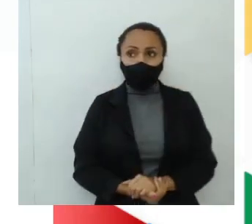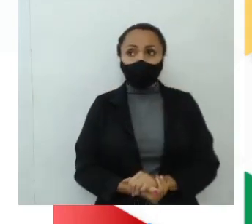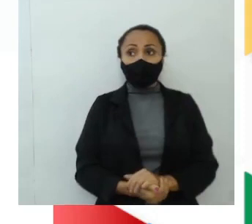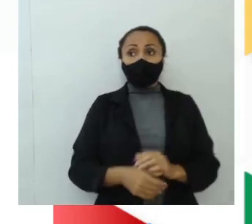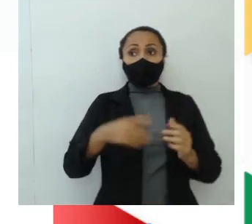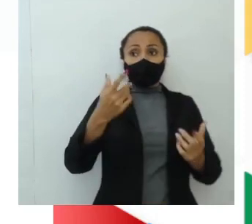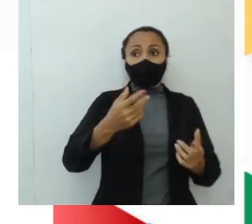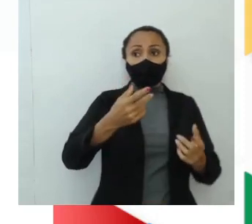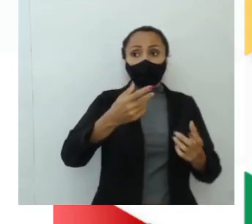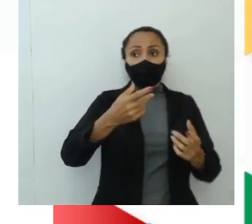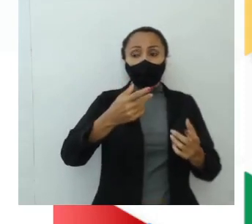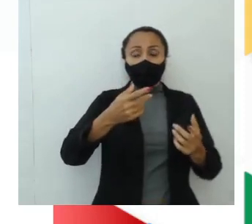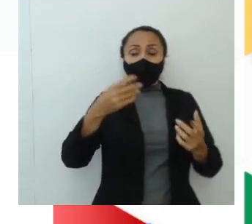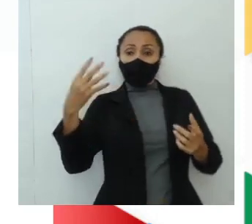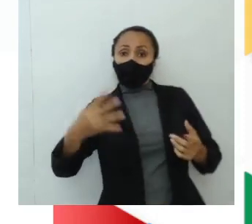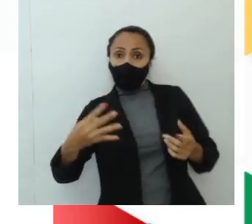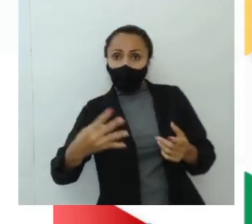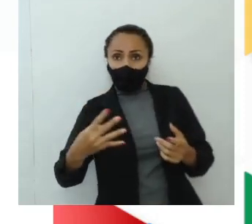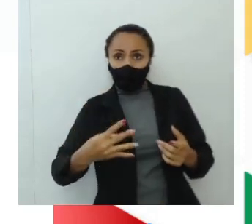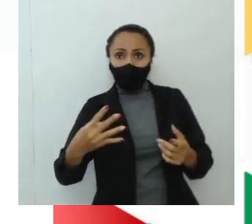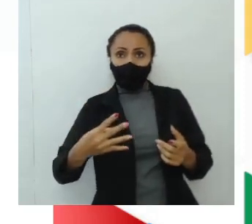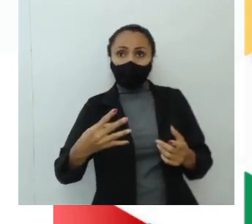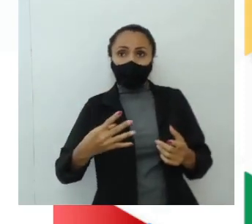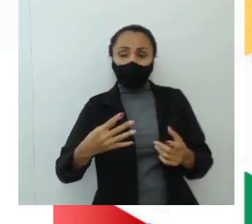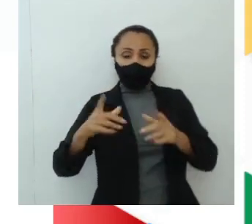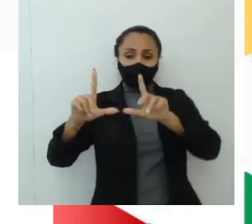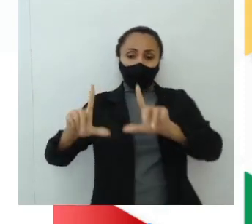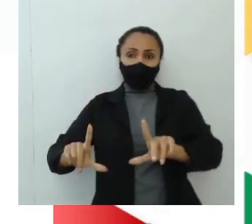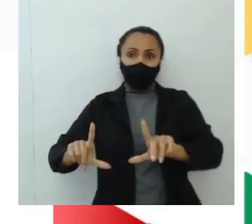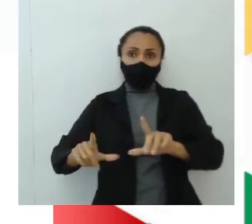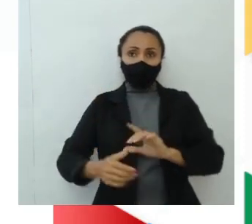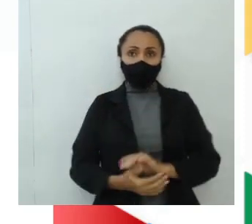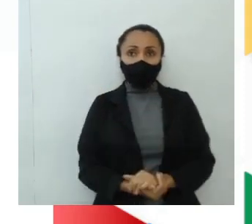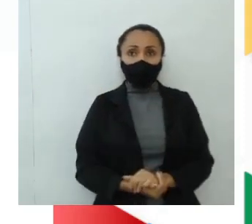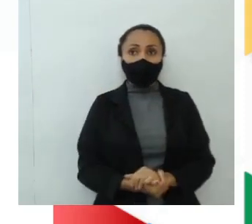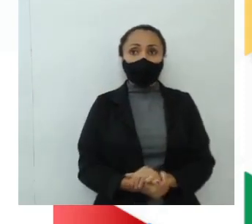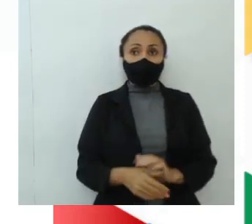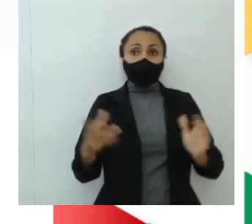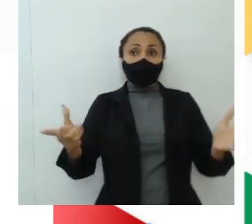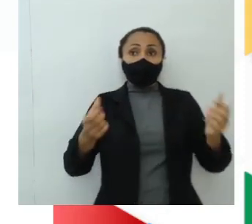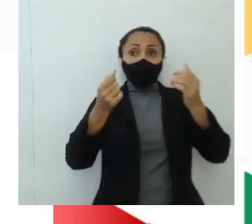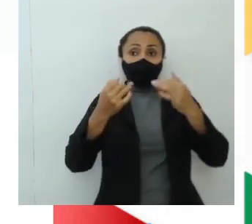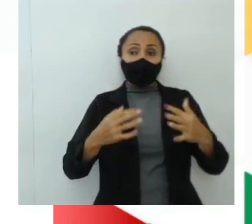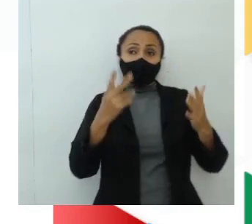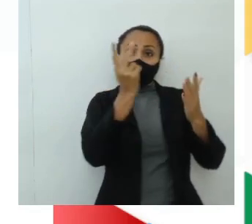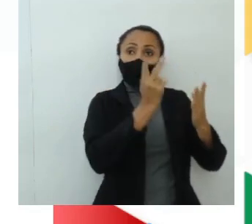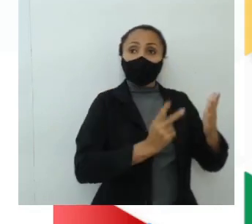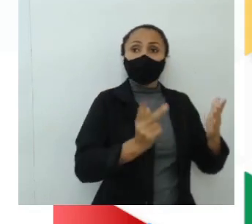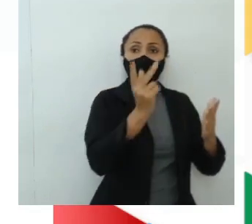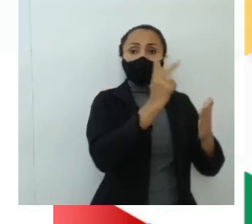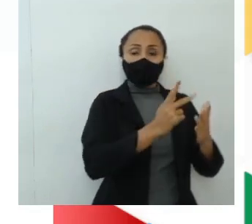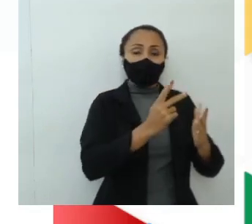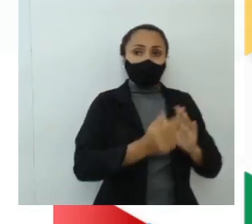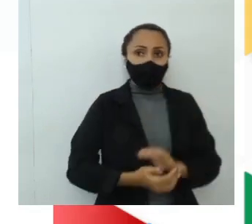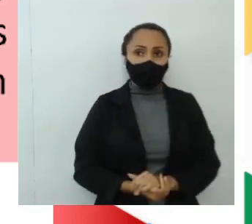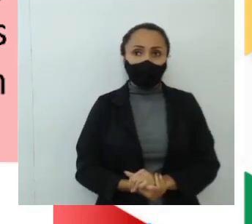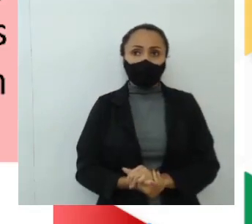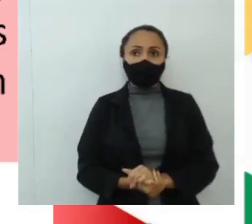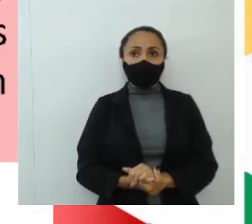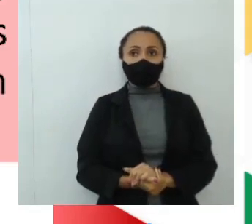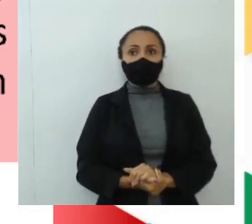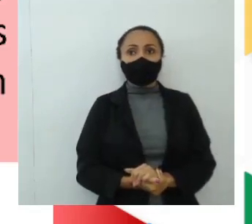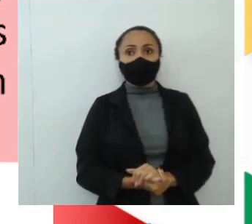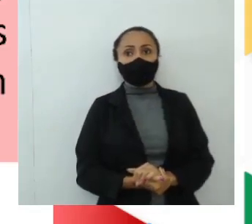ó. Representada no primeiro, localizada no quarto. Descreve como essa figura foi obtida. Vamos